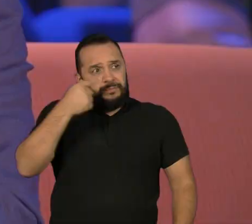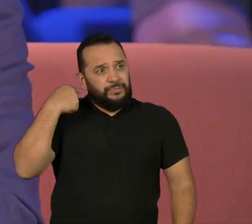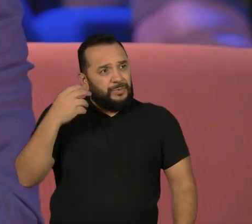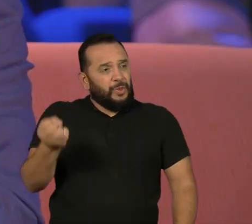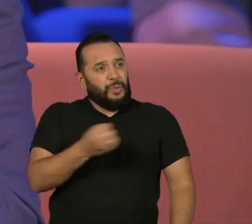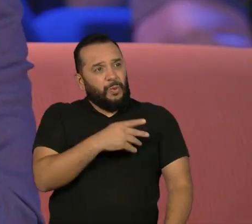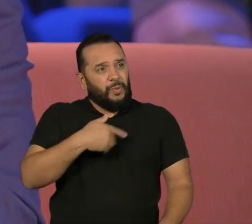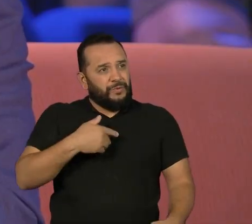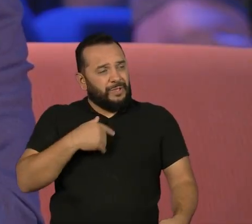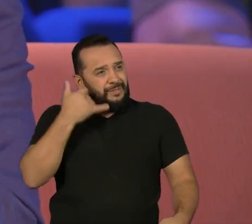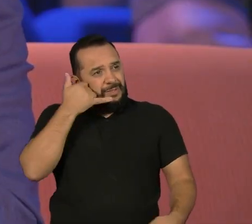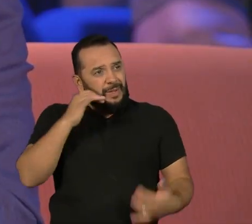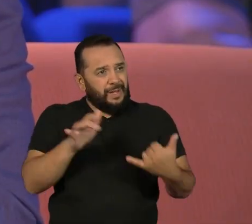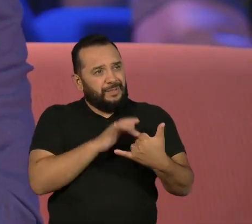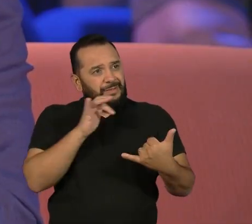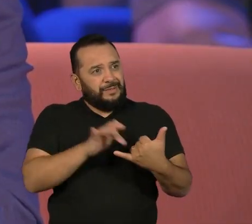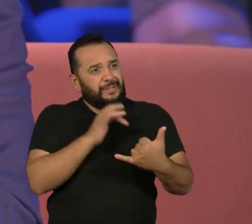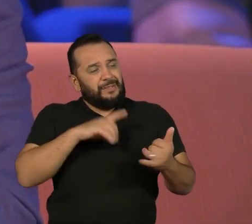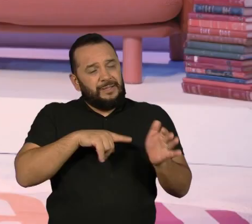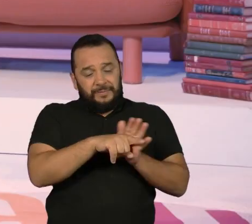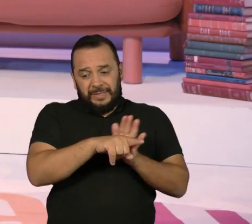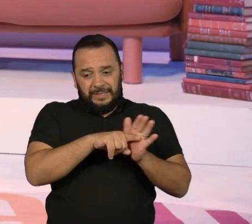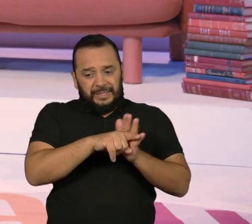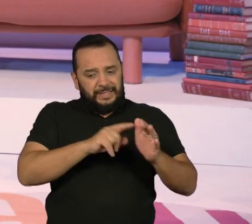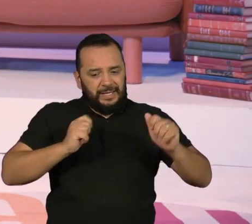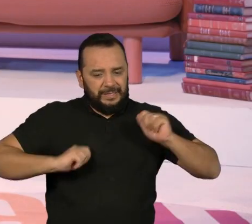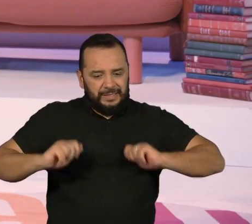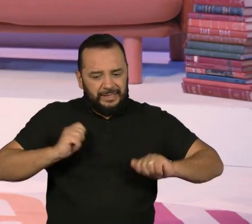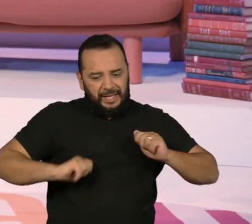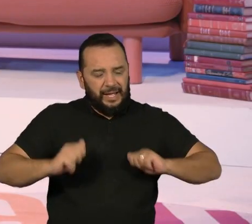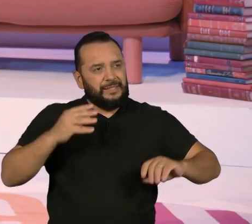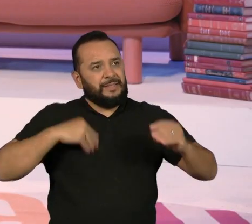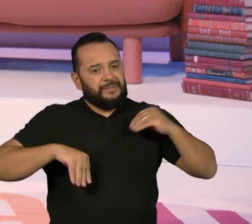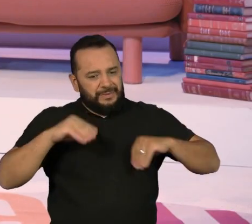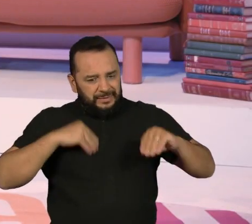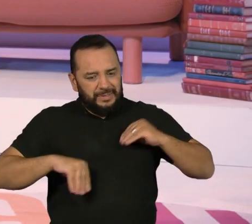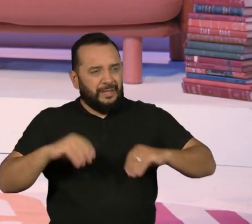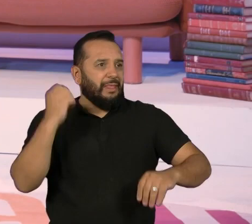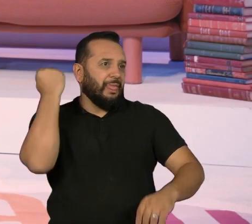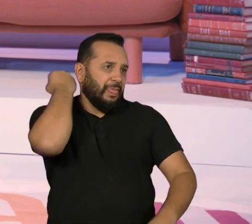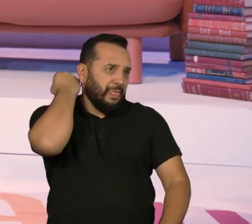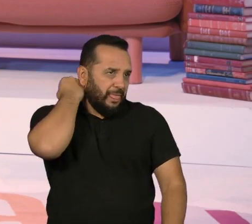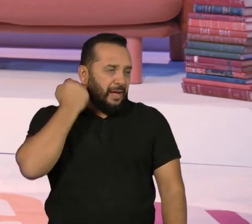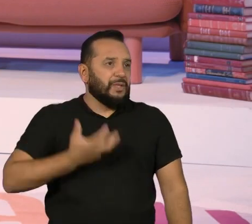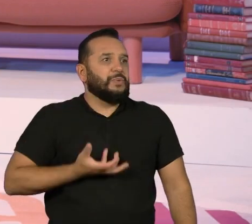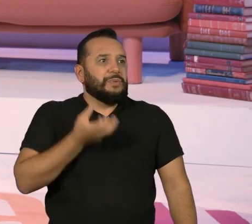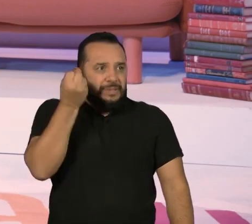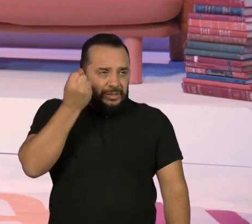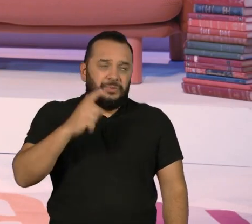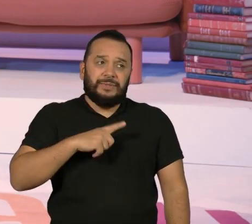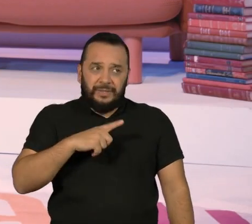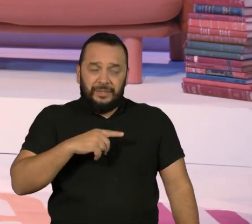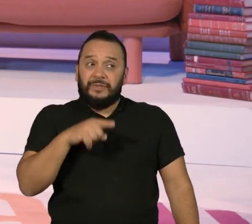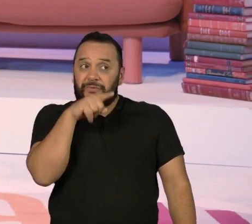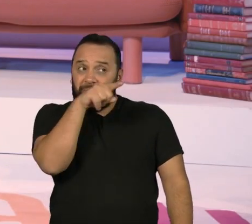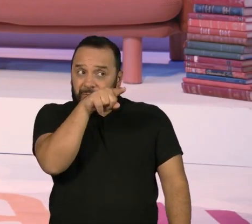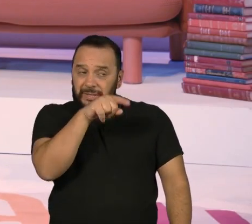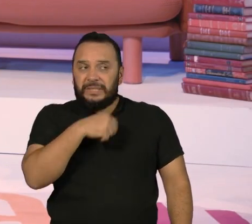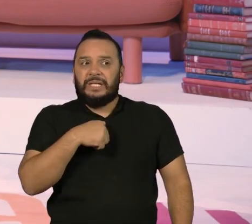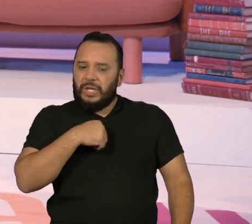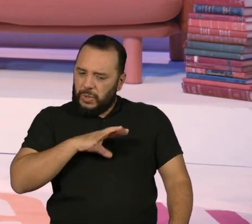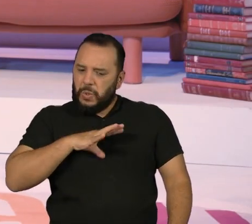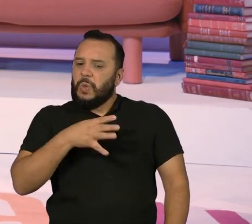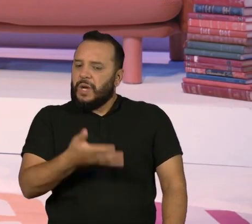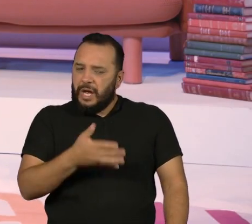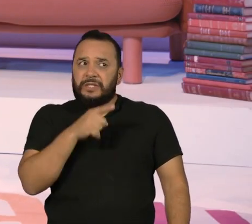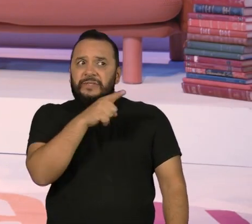telas. Esses dados assustadores de ansiedade, de depressão, de estresse, de suicídio. E aí você foi na frente